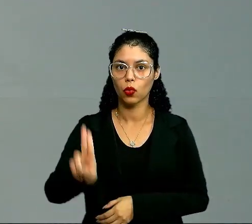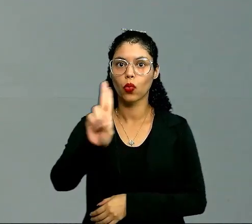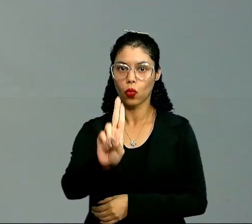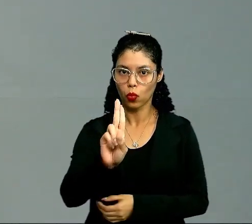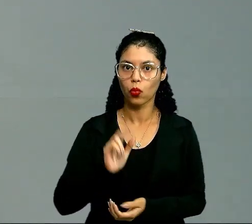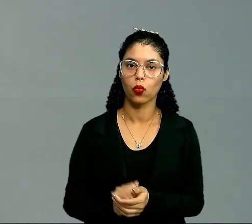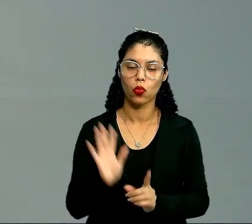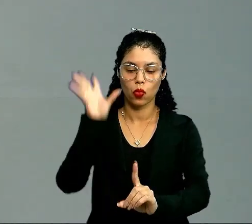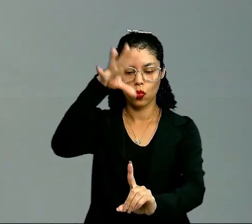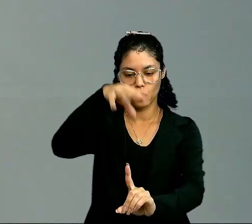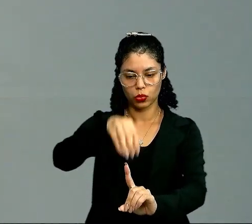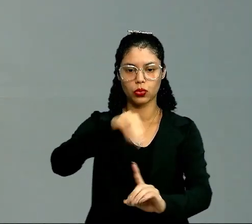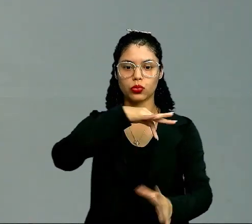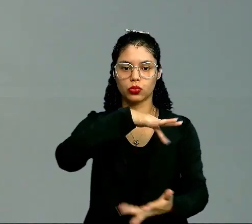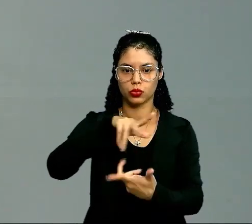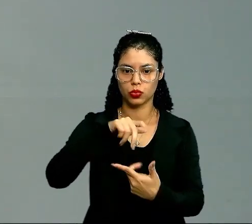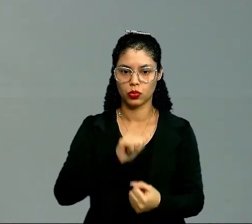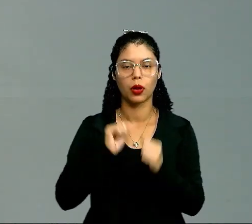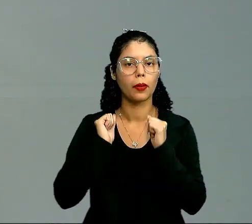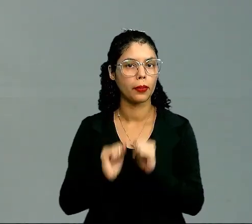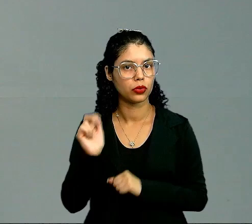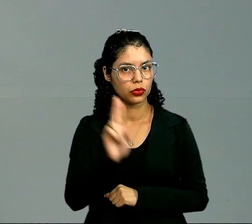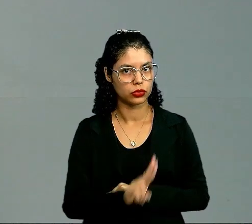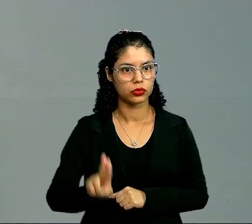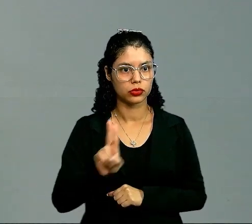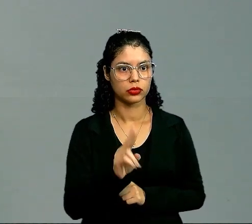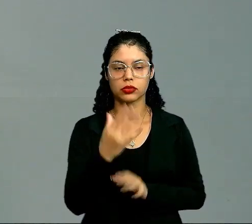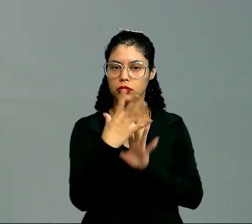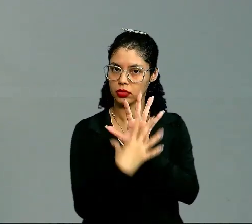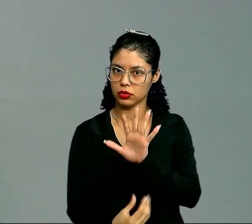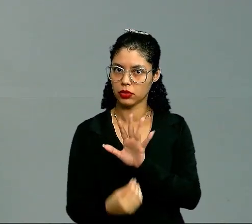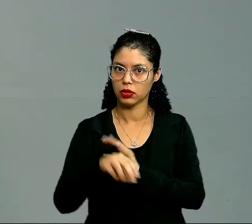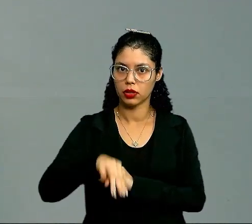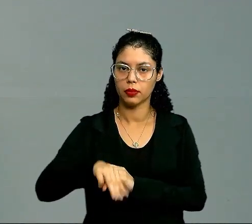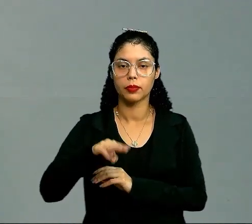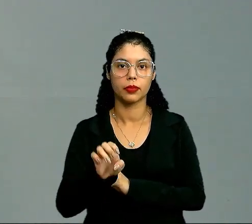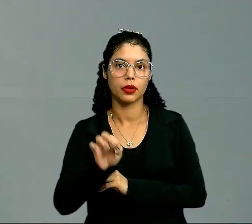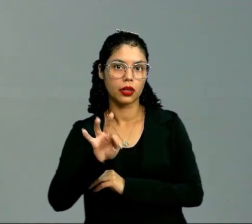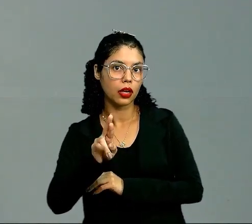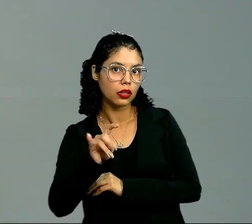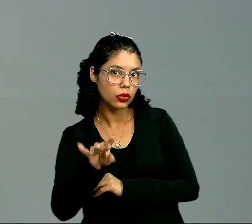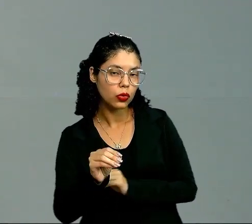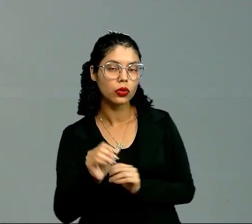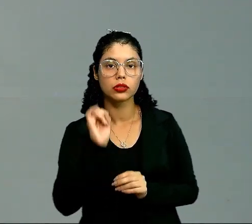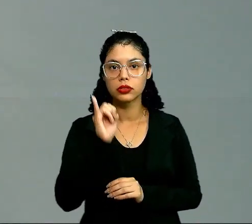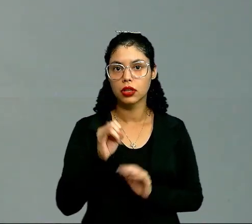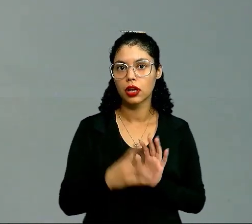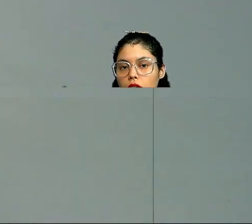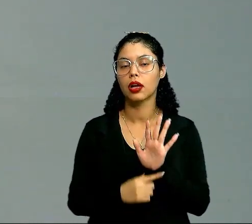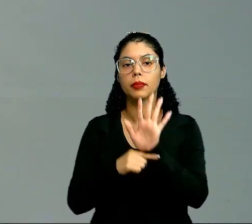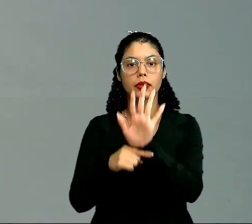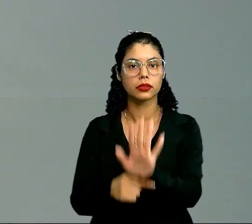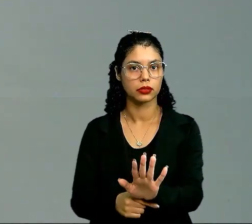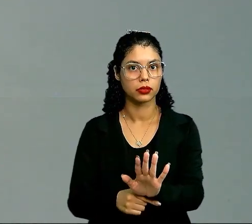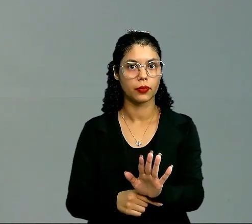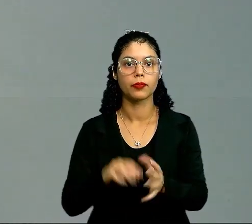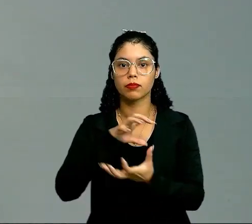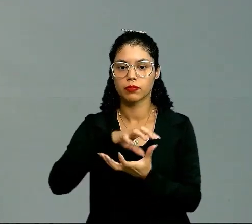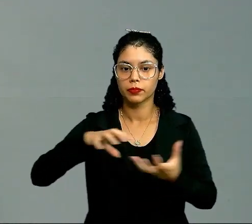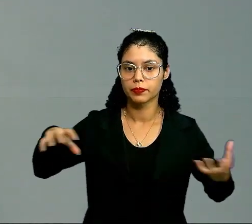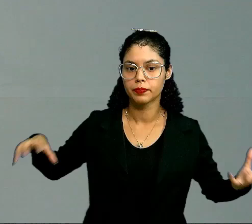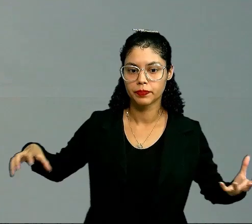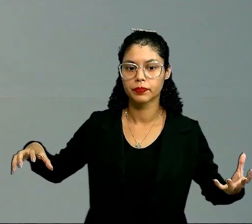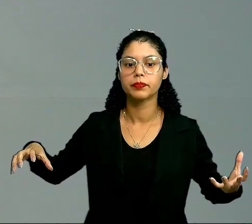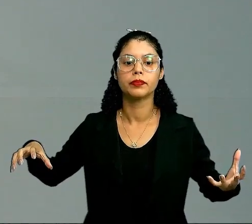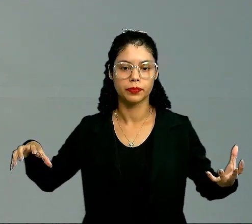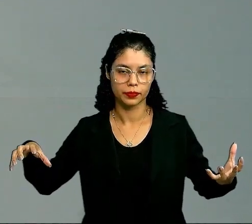sendo o centro do mundo, você pode utilizar a projeção de Mercator. Se você quer representar os continentes em